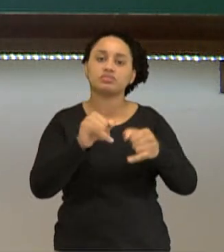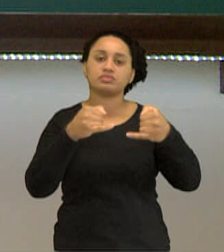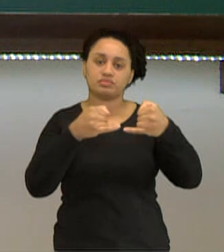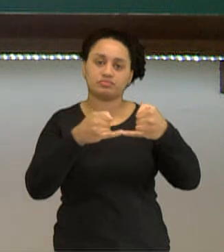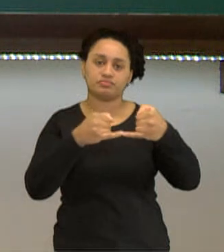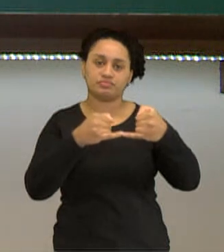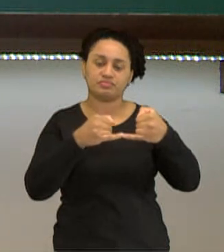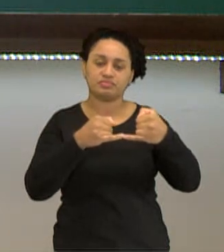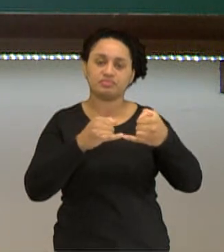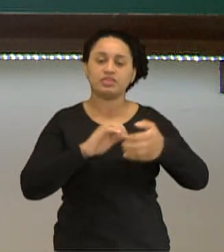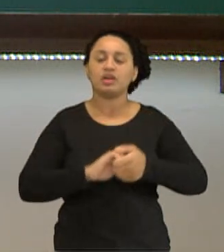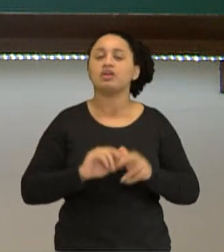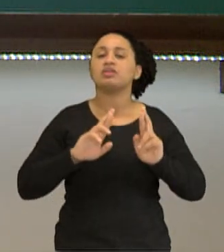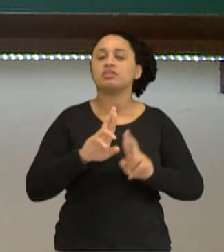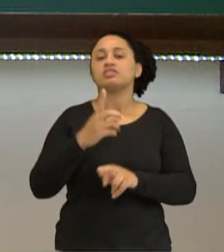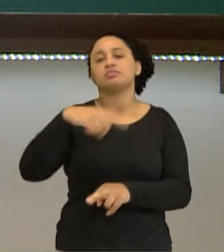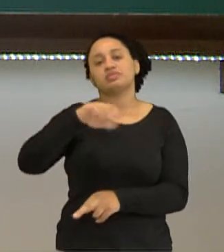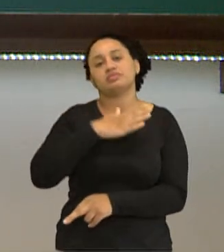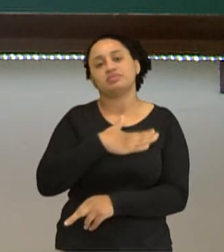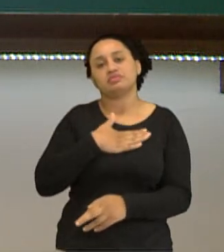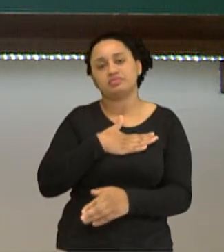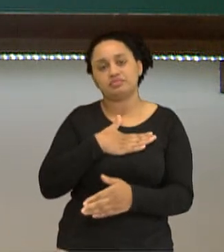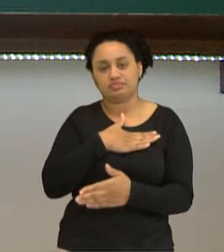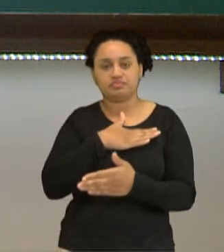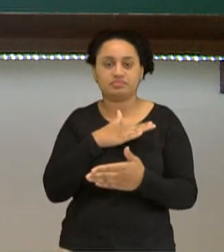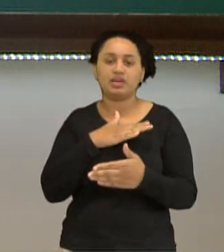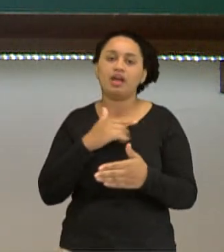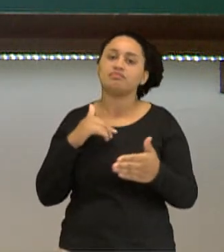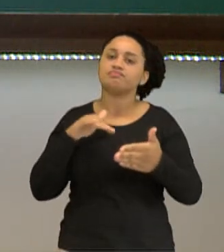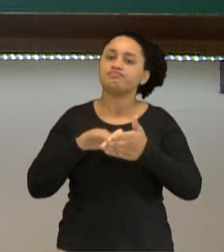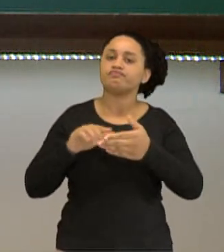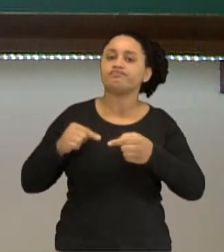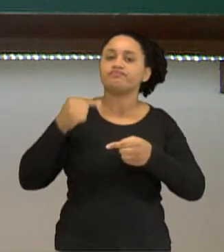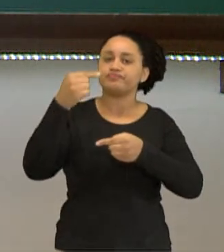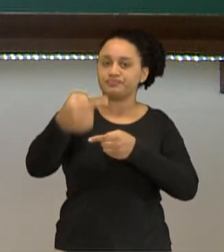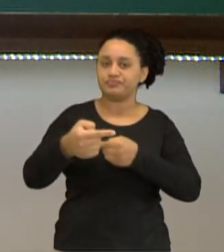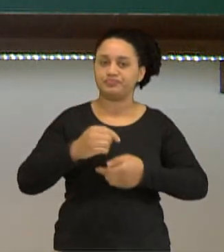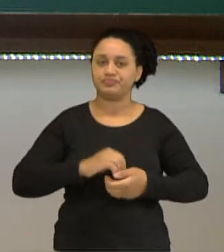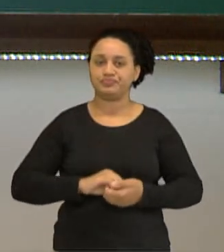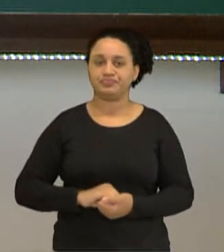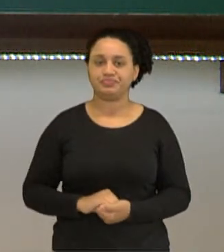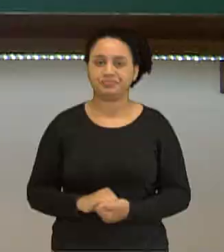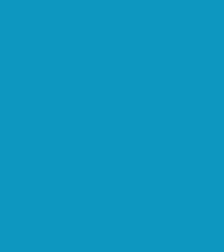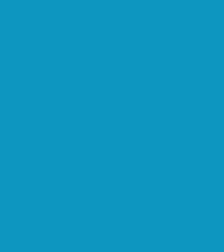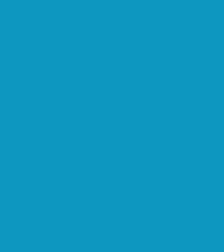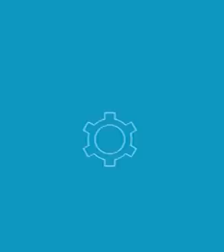iônicas. Tá bom? Eu espero que vocês tenham gostado e até breve.